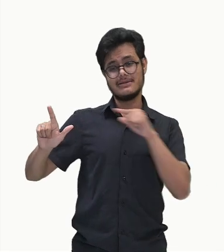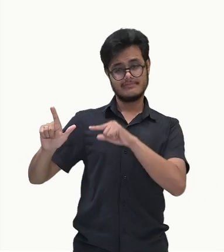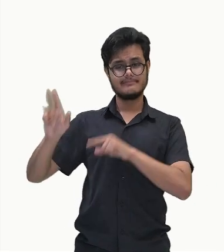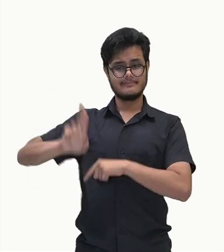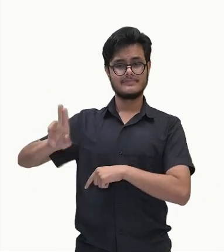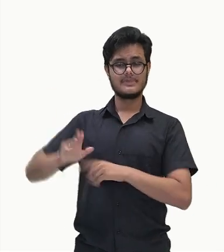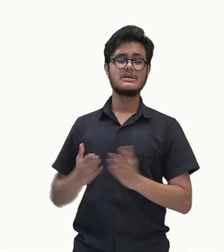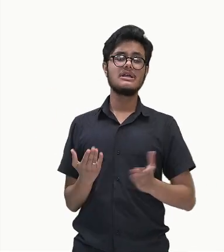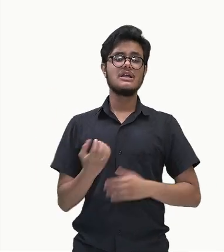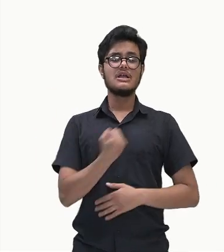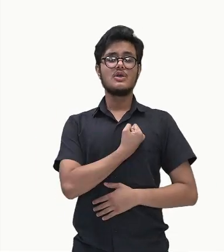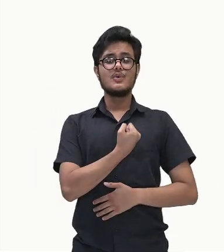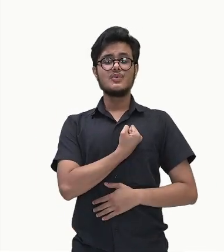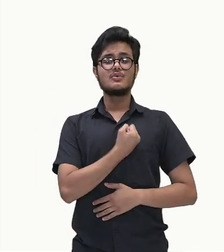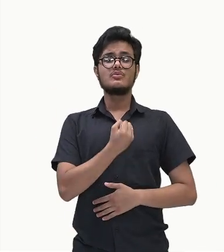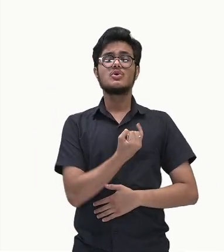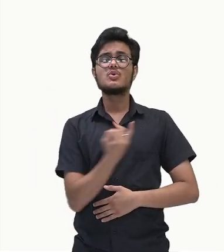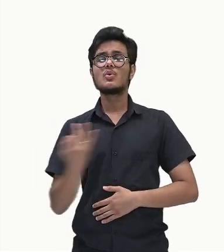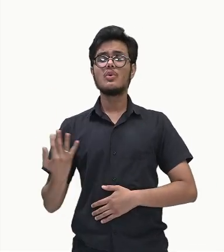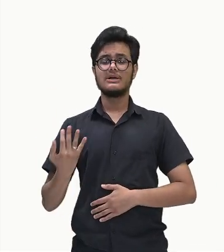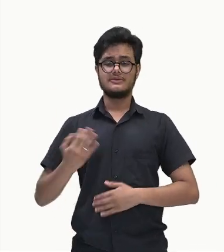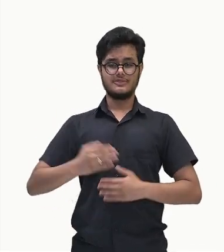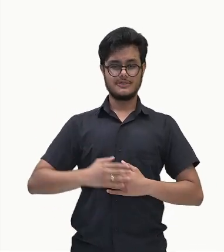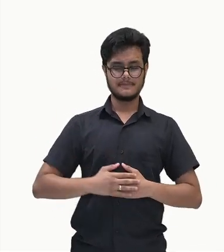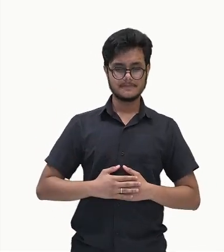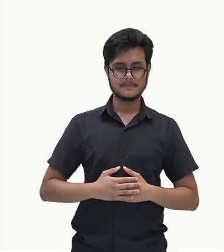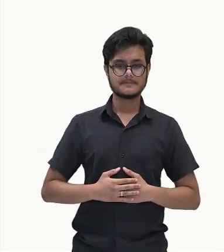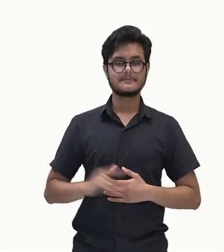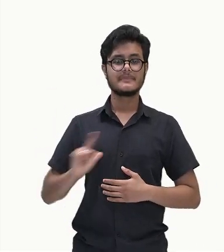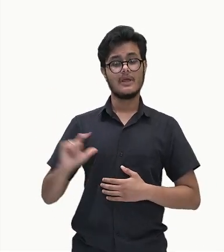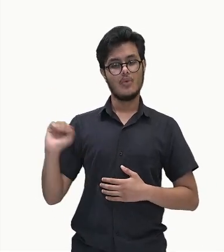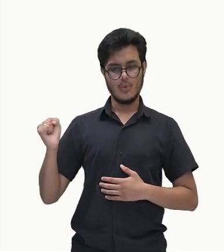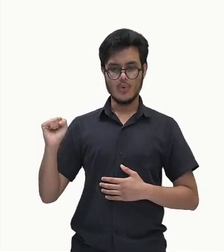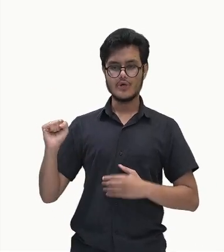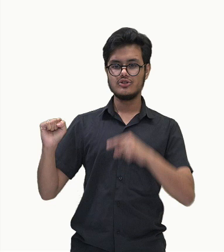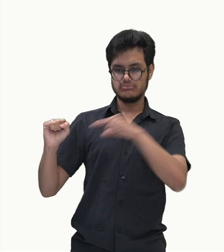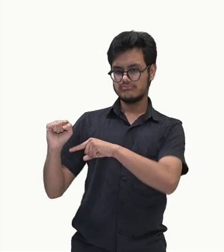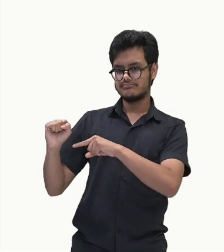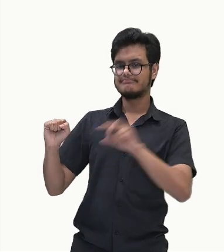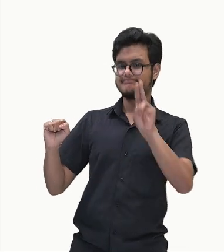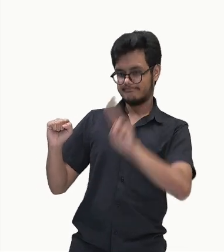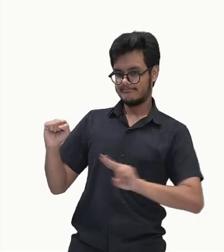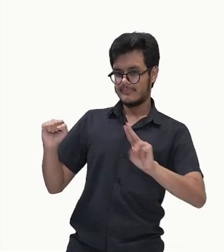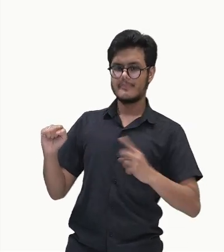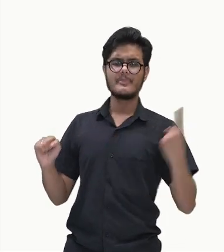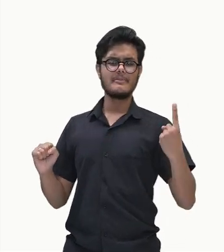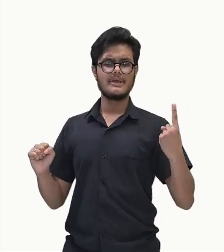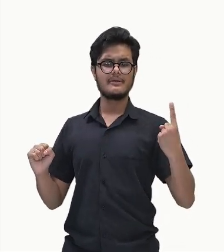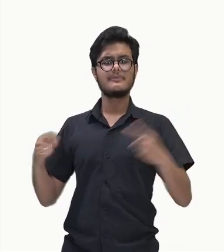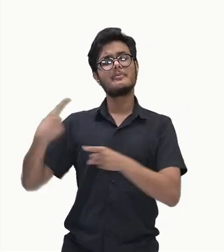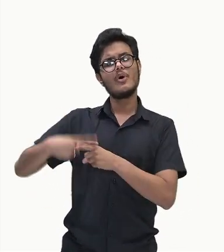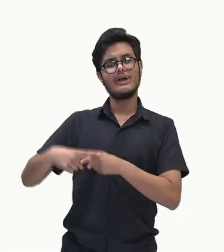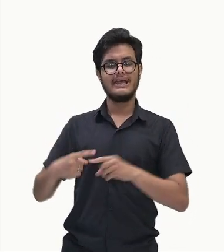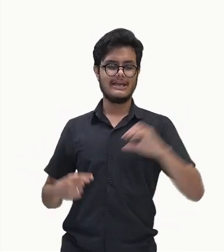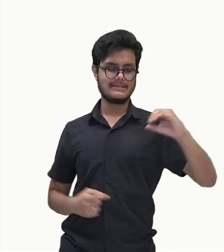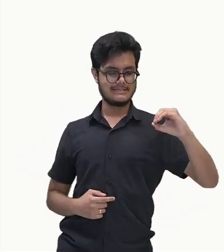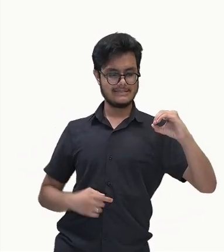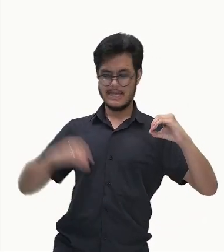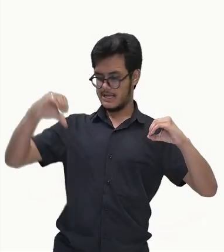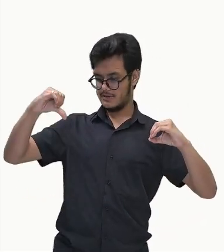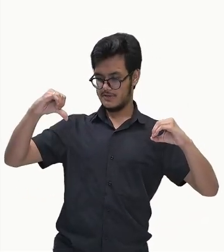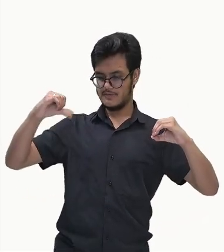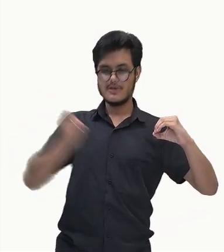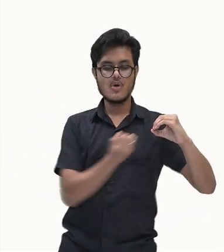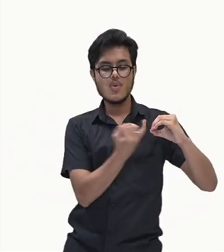os números os algarismos temos oito opções para o primeiro por quê no total de 0 a